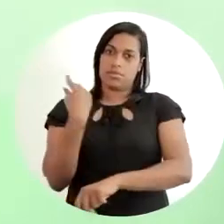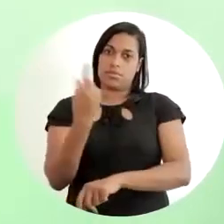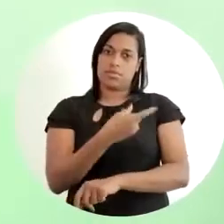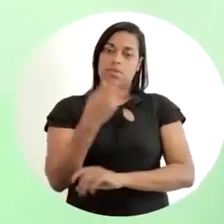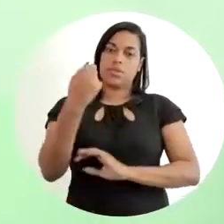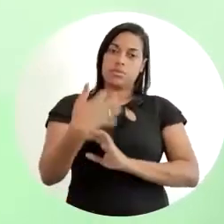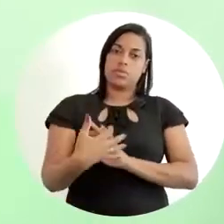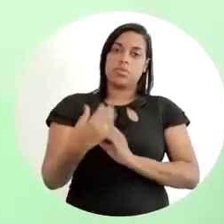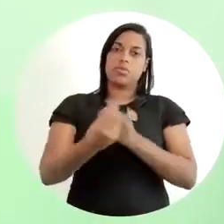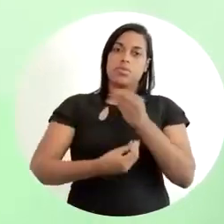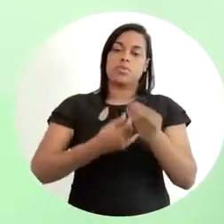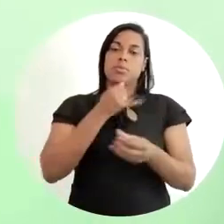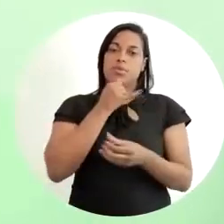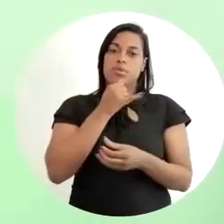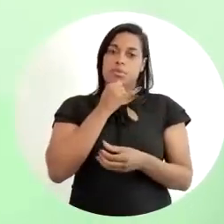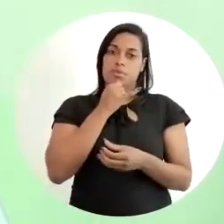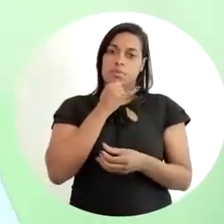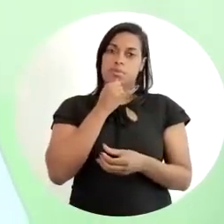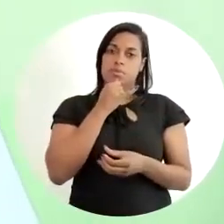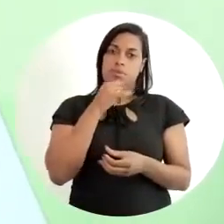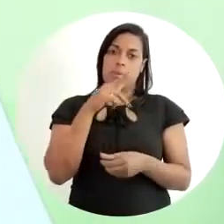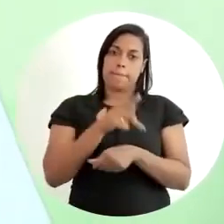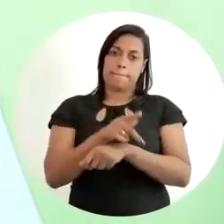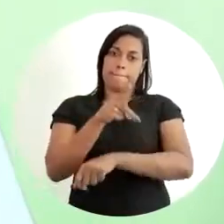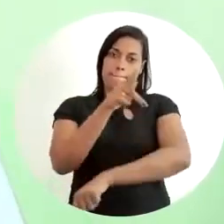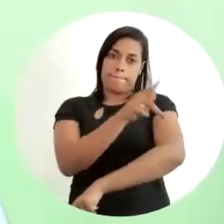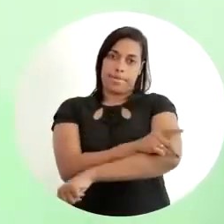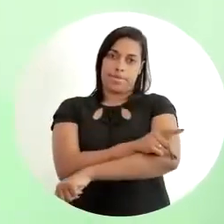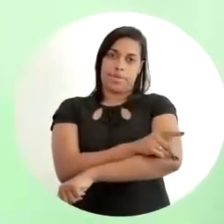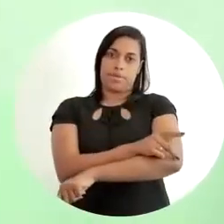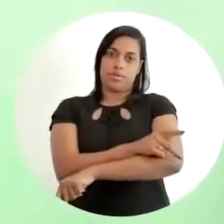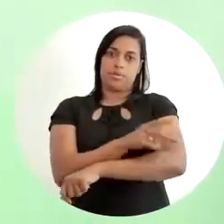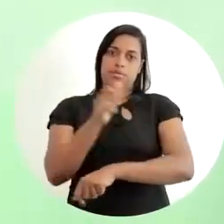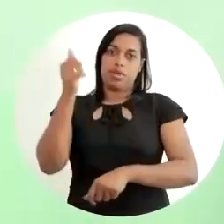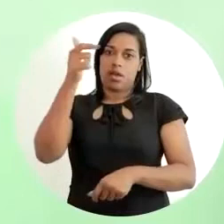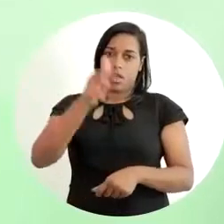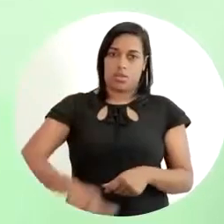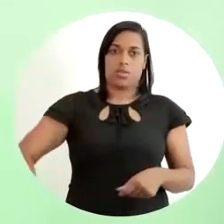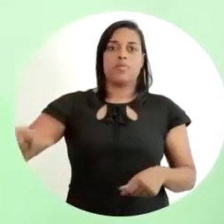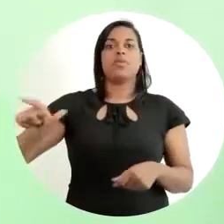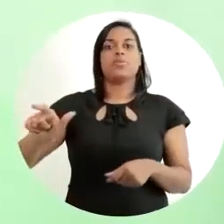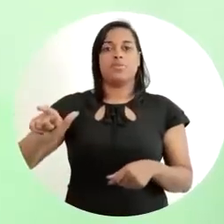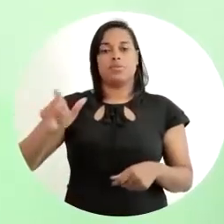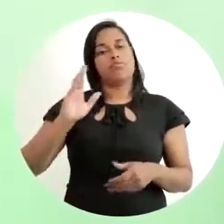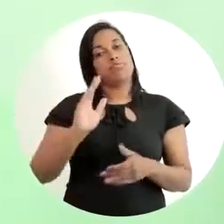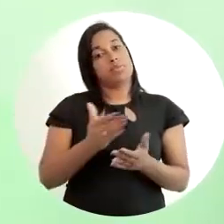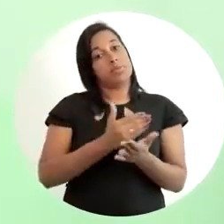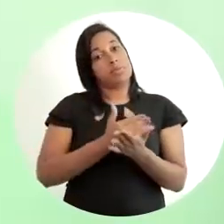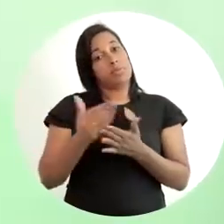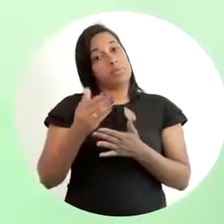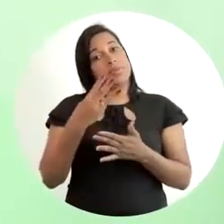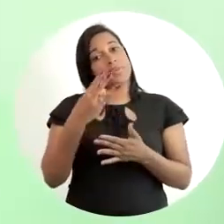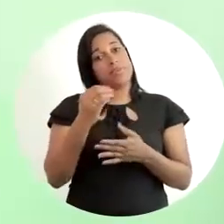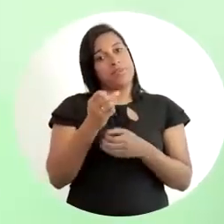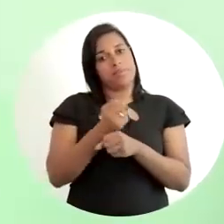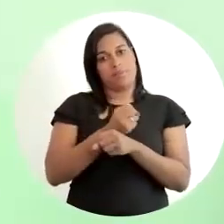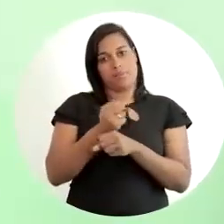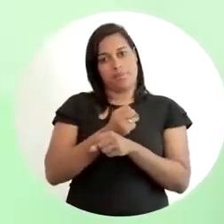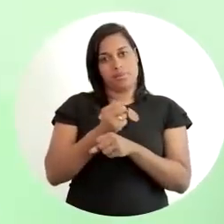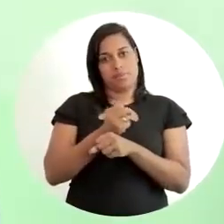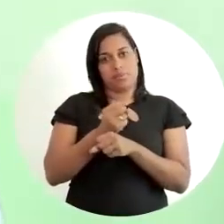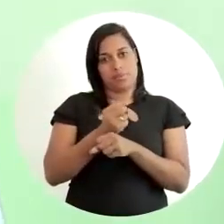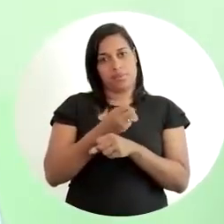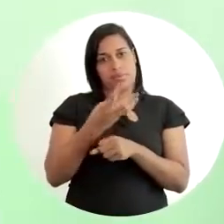pedagógicas nós denominamos de uma fase da pedagogia renovadora. Já começa nos anos